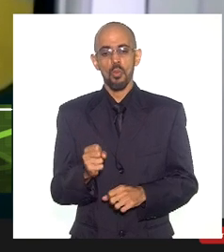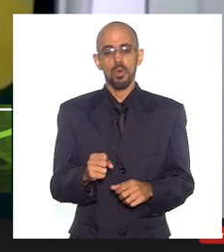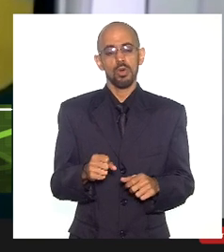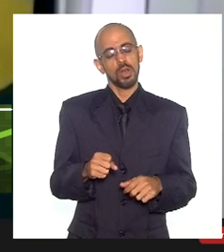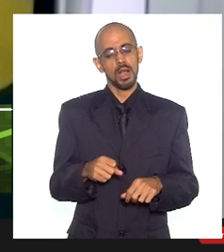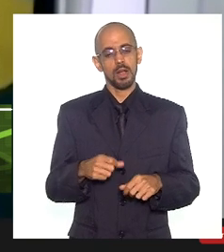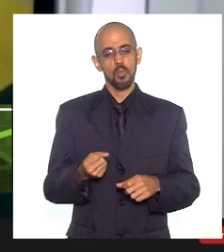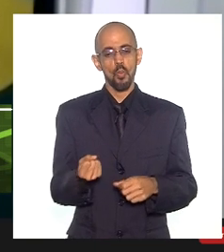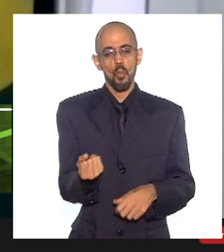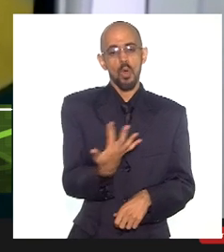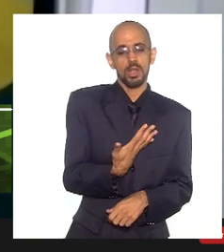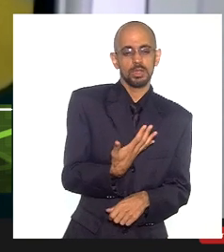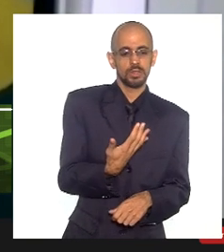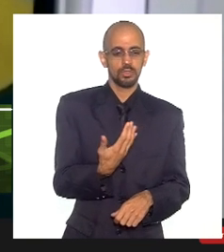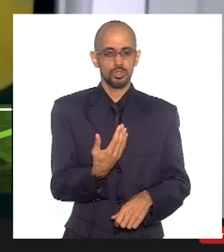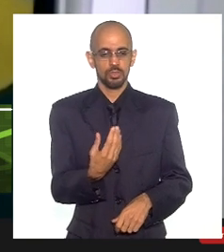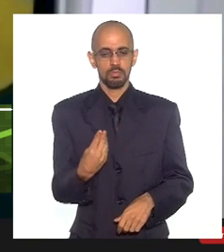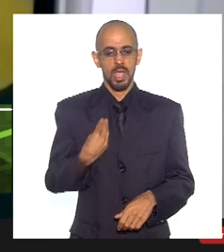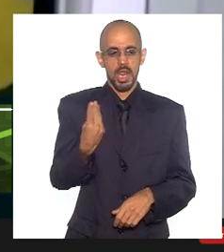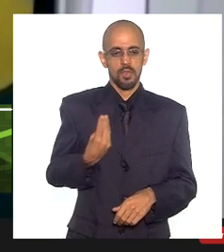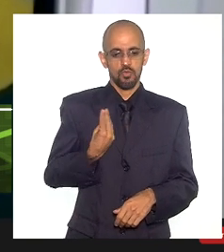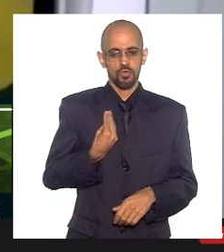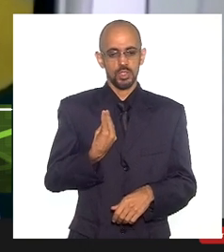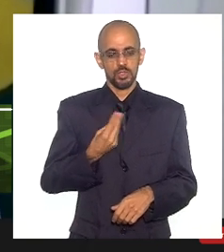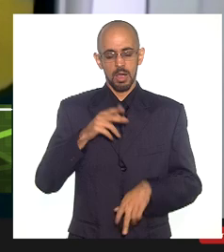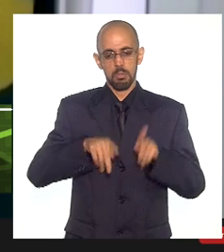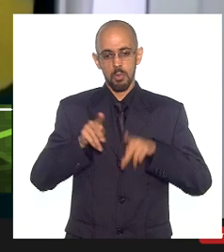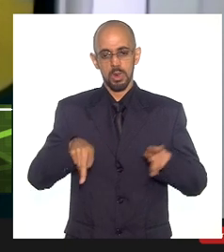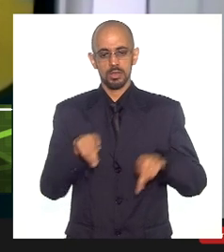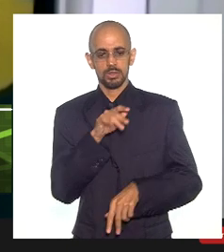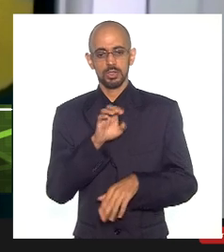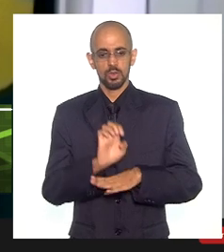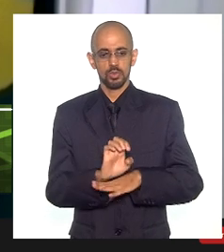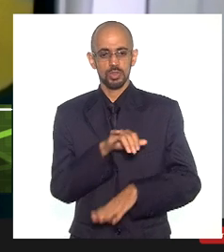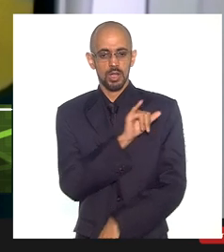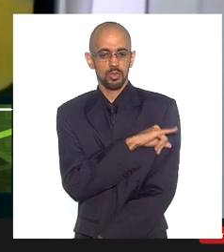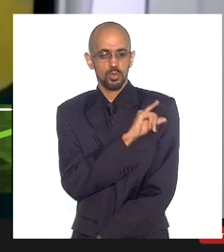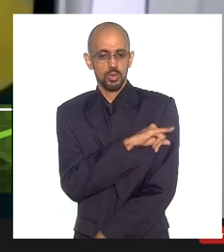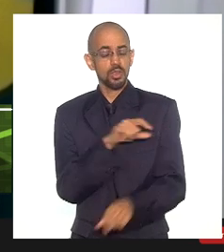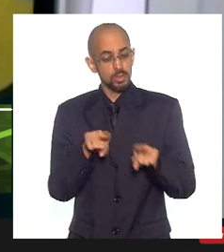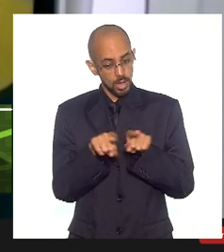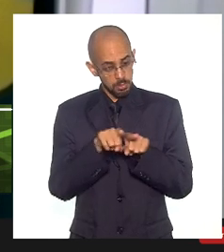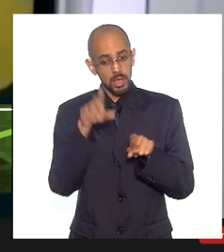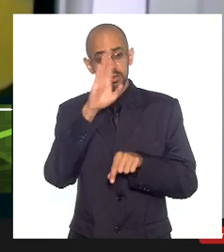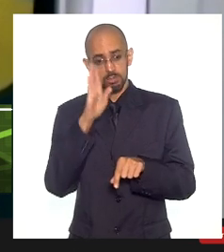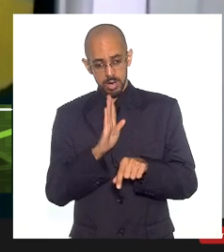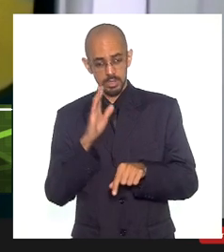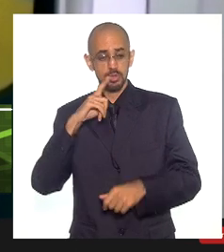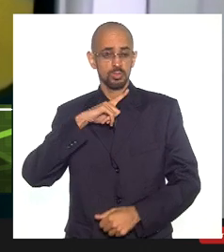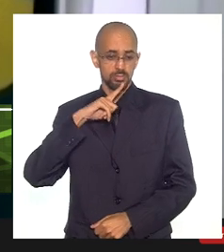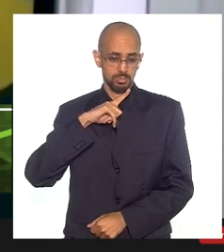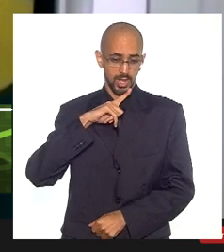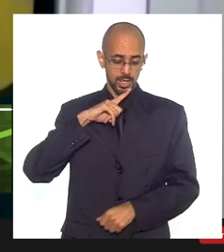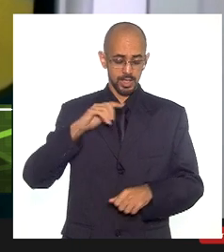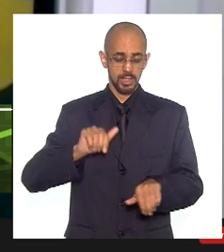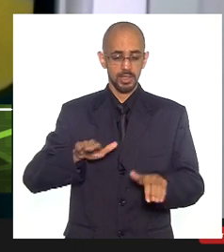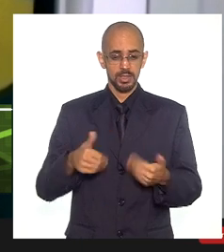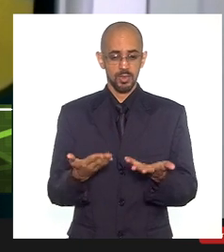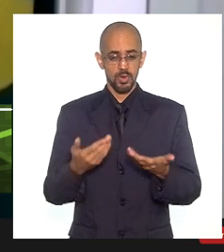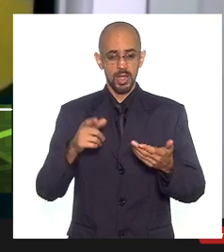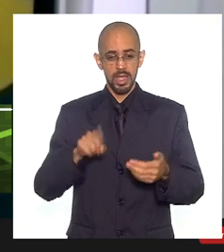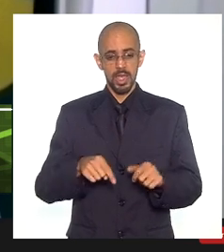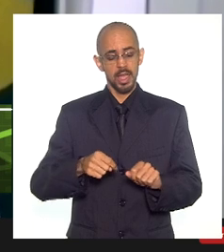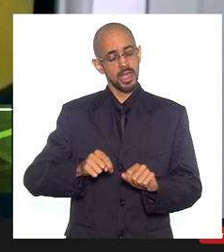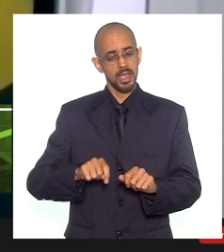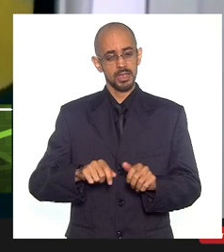história desta grande universidade fluminense e brasileira. Então, eu queria fazer essa saudação inicial, dizer que